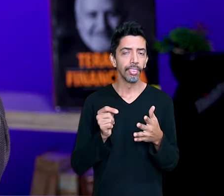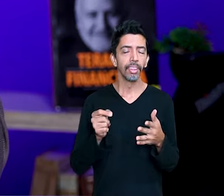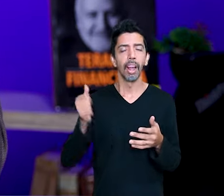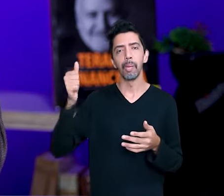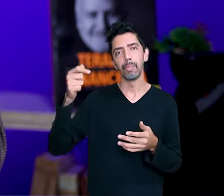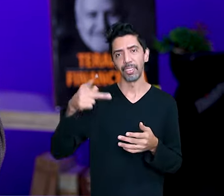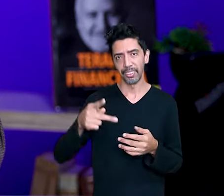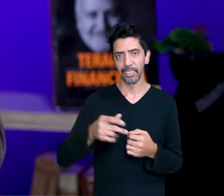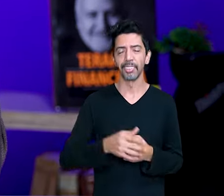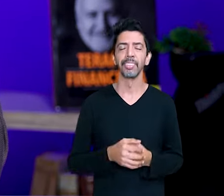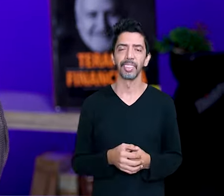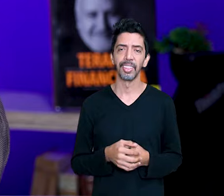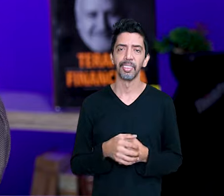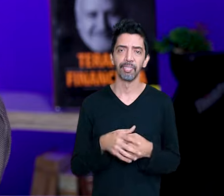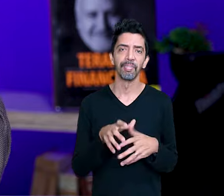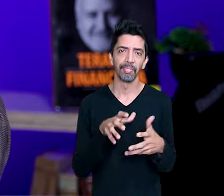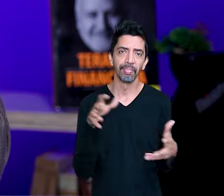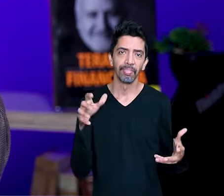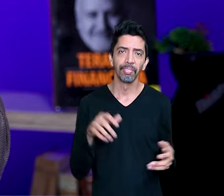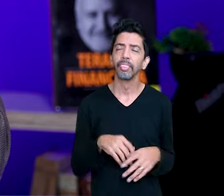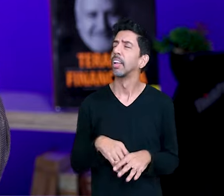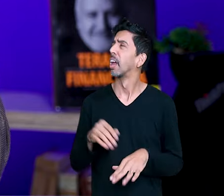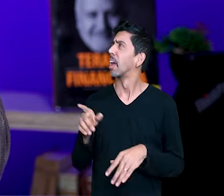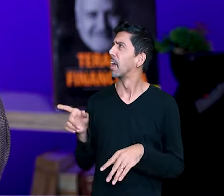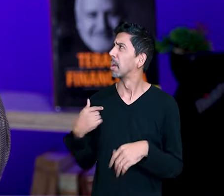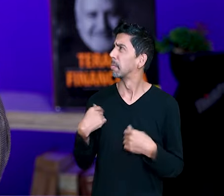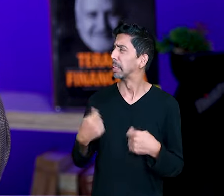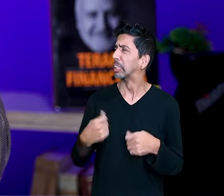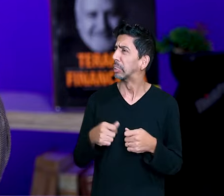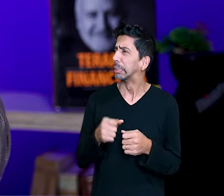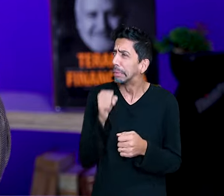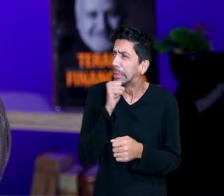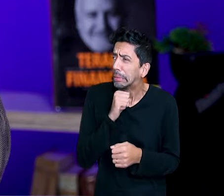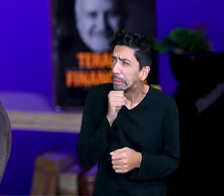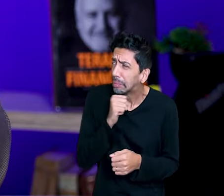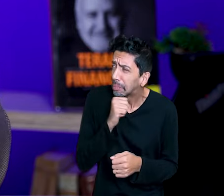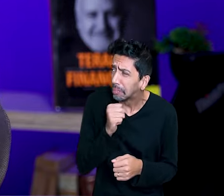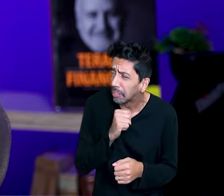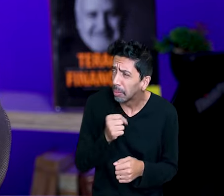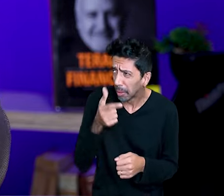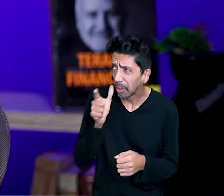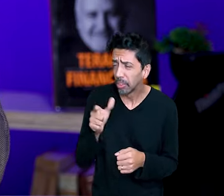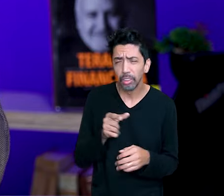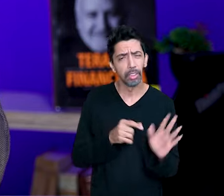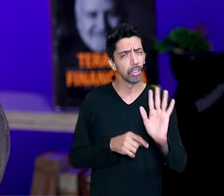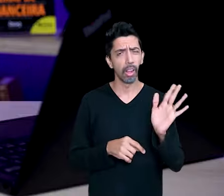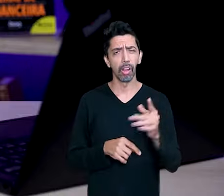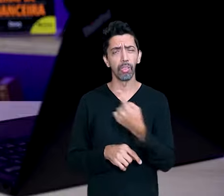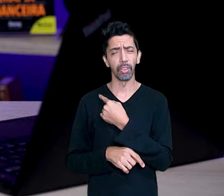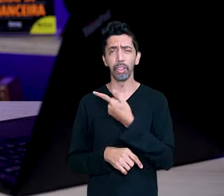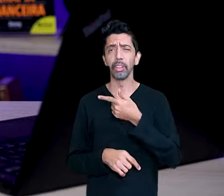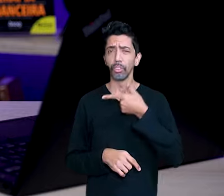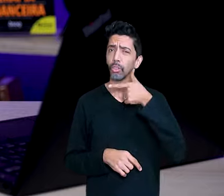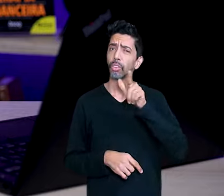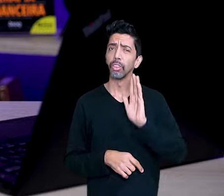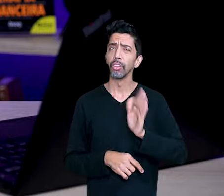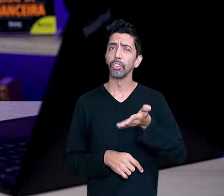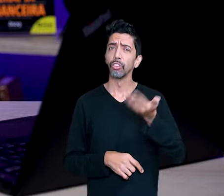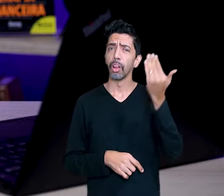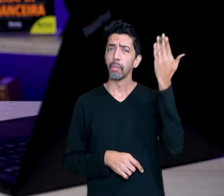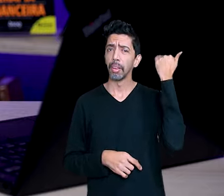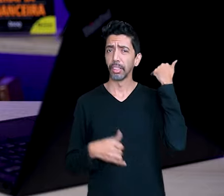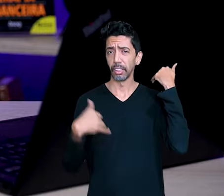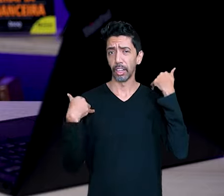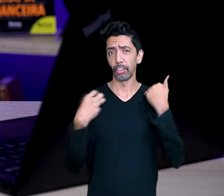acham assim, ah, então eu preciso ter muita idade para estar aposentado? Não. Eu tive uma aposentadoria aos 37, já